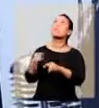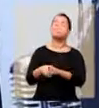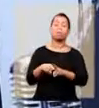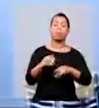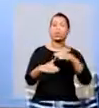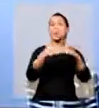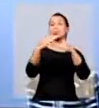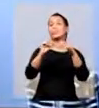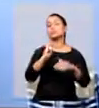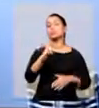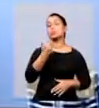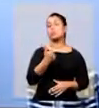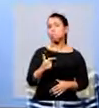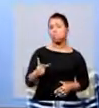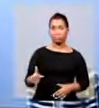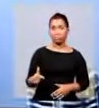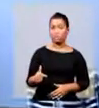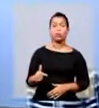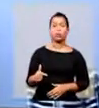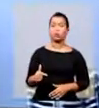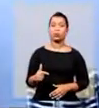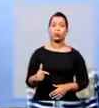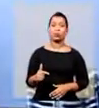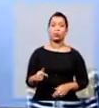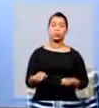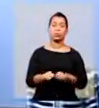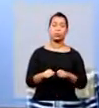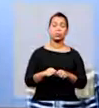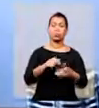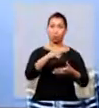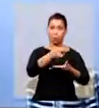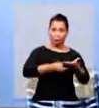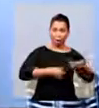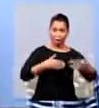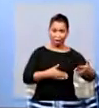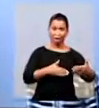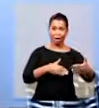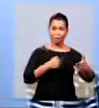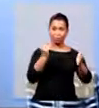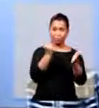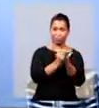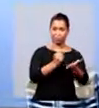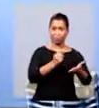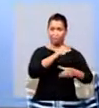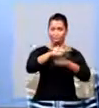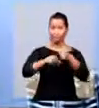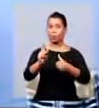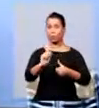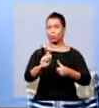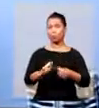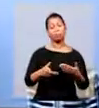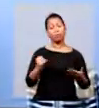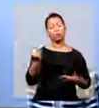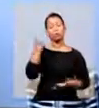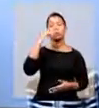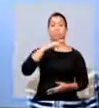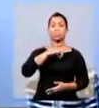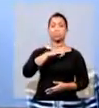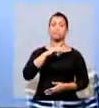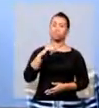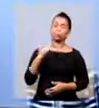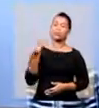renova, não tiver, né? se não tem renovação. E isso é importante, isso é muito importante. Porque é o que eu falo, São José do Rio Preto é uma das